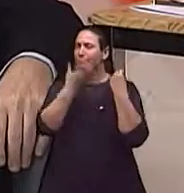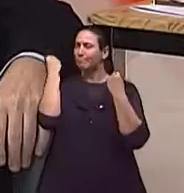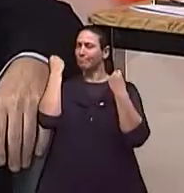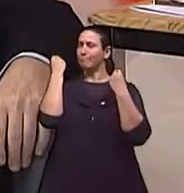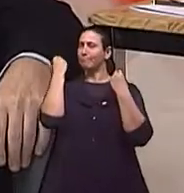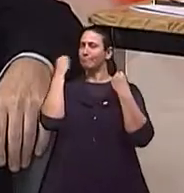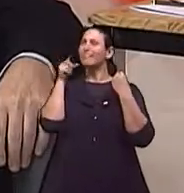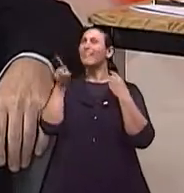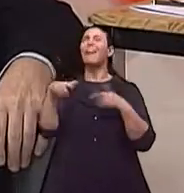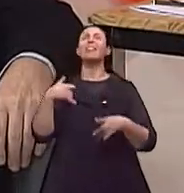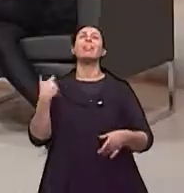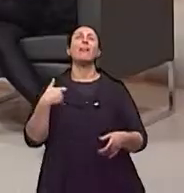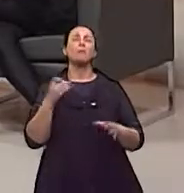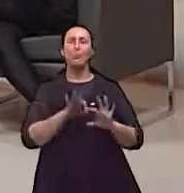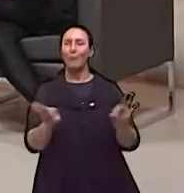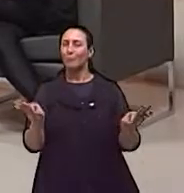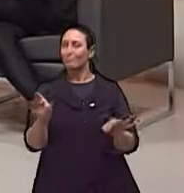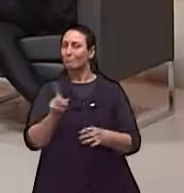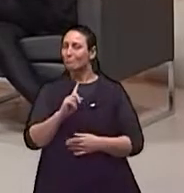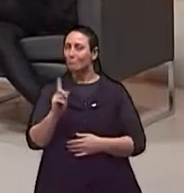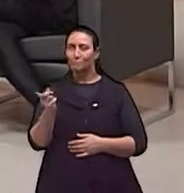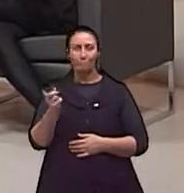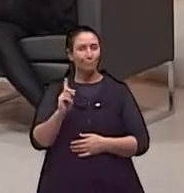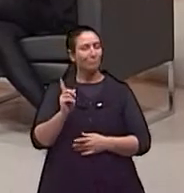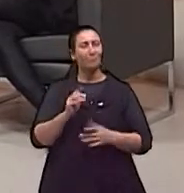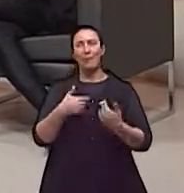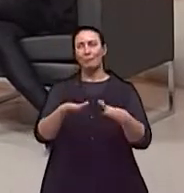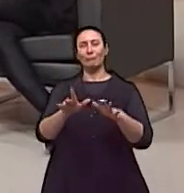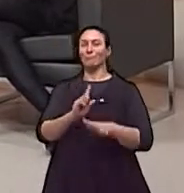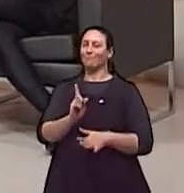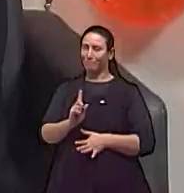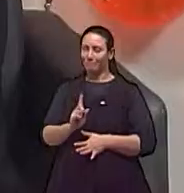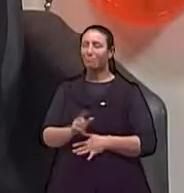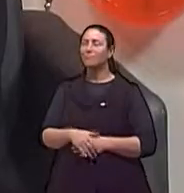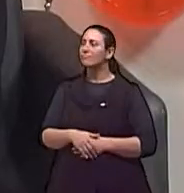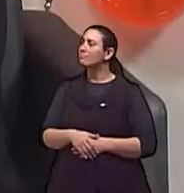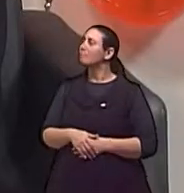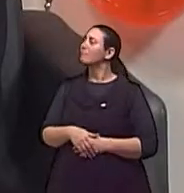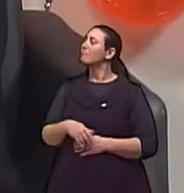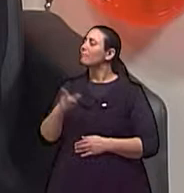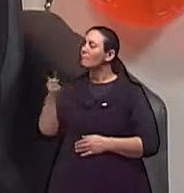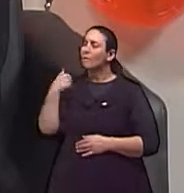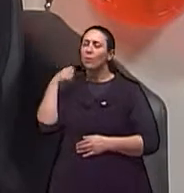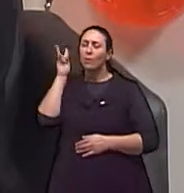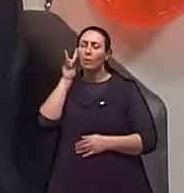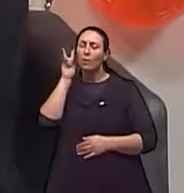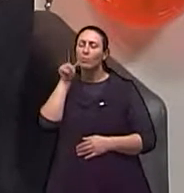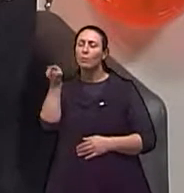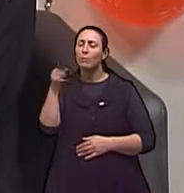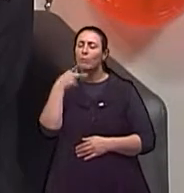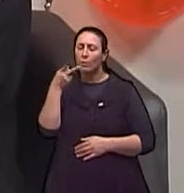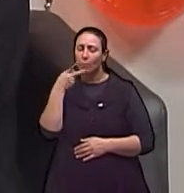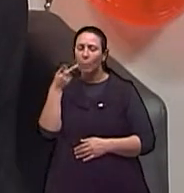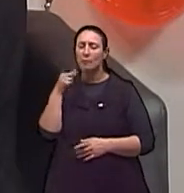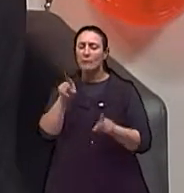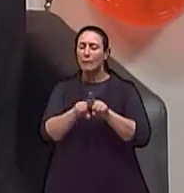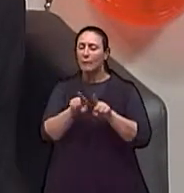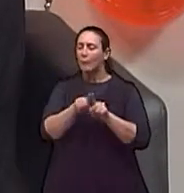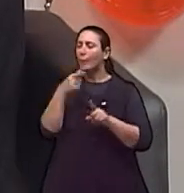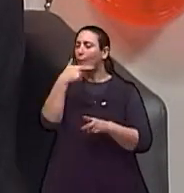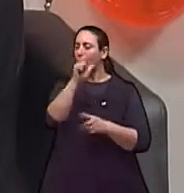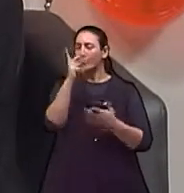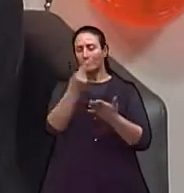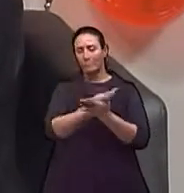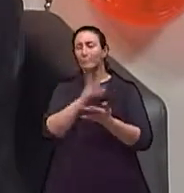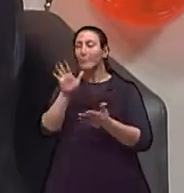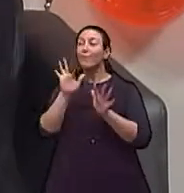é da idade e deixa assim né idade uhum bom E aí eu eu lembro agora do da da outro do outro caso